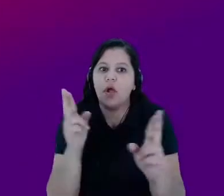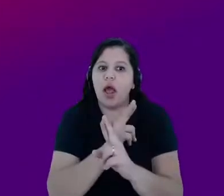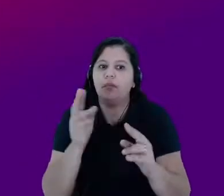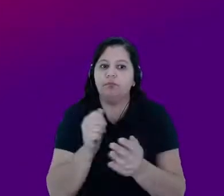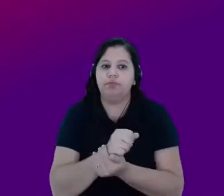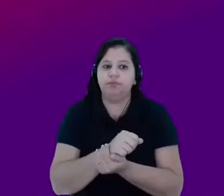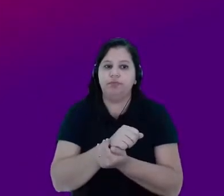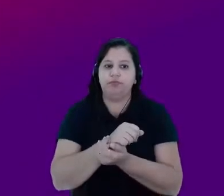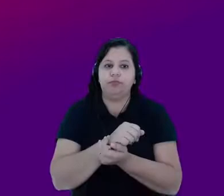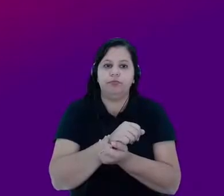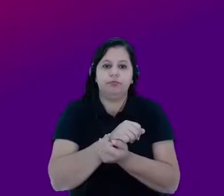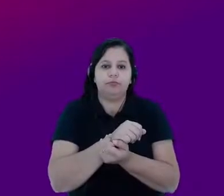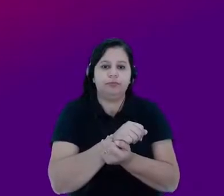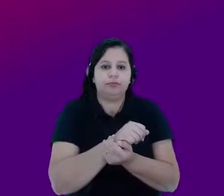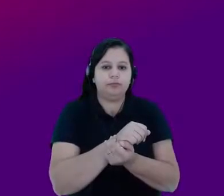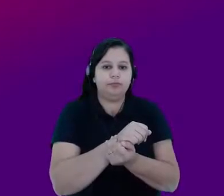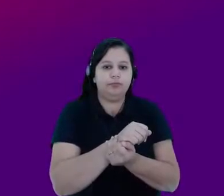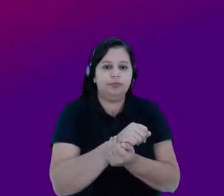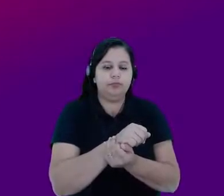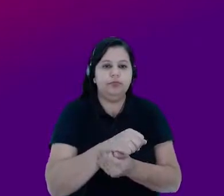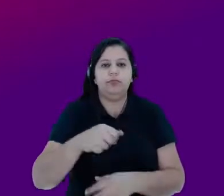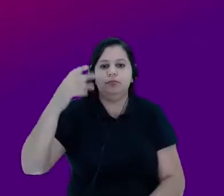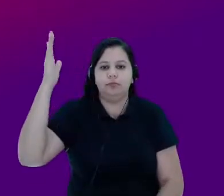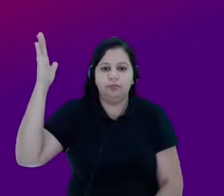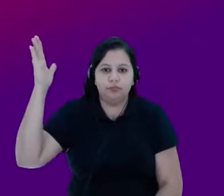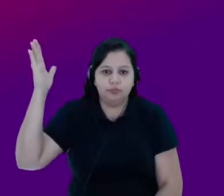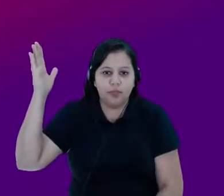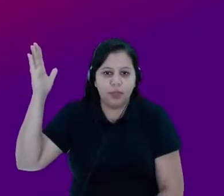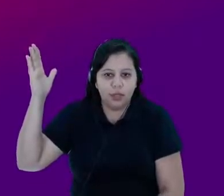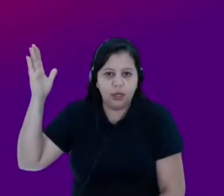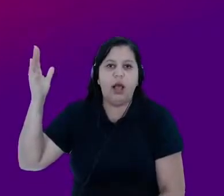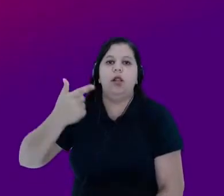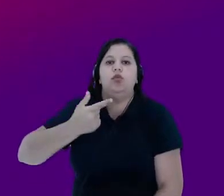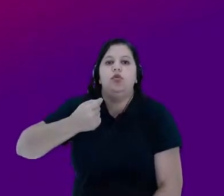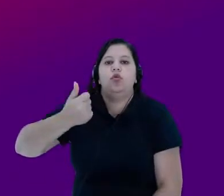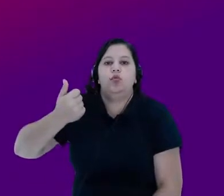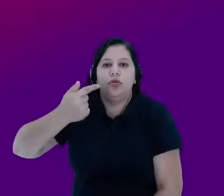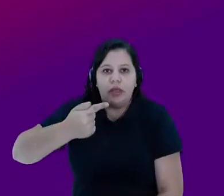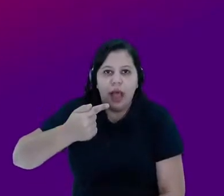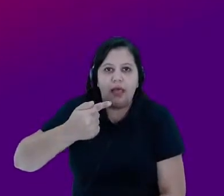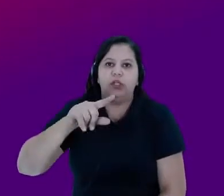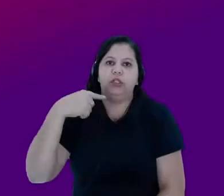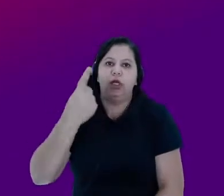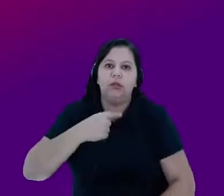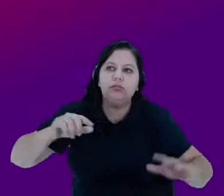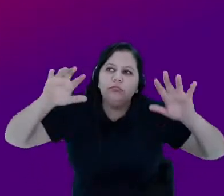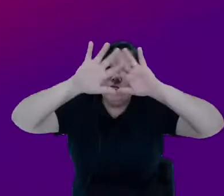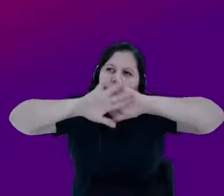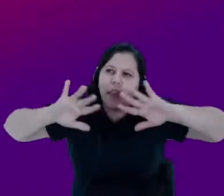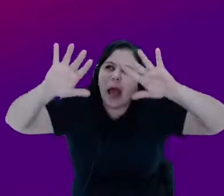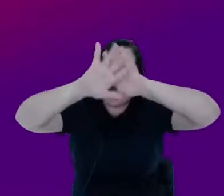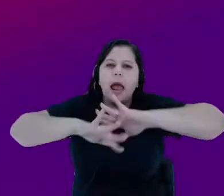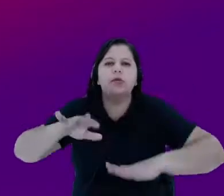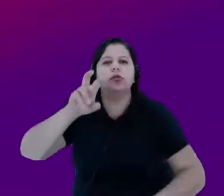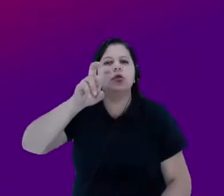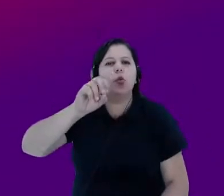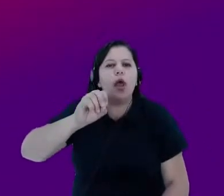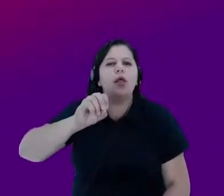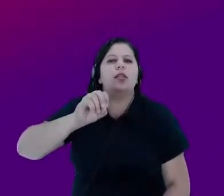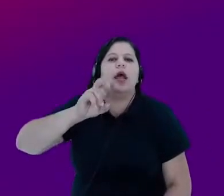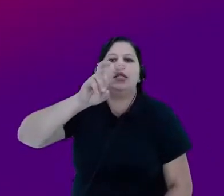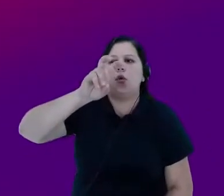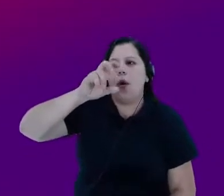estudando essa experiência dentro do mercado segurador, a gente tinha um cenário ainda ali em torno de 57%